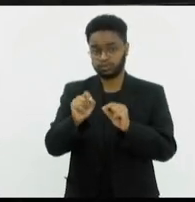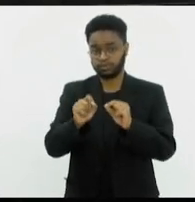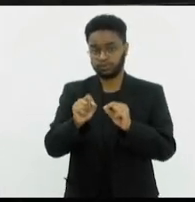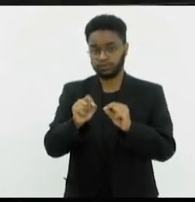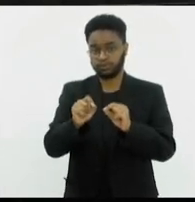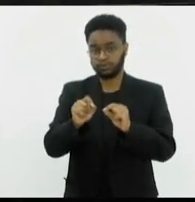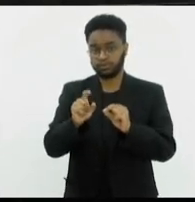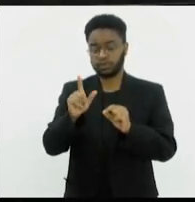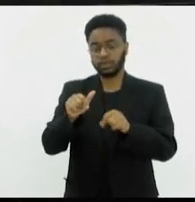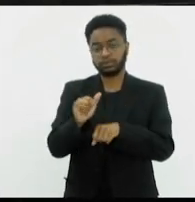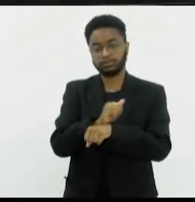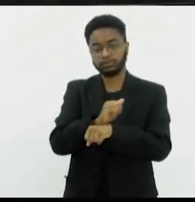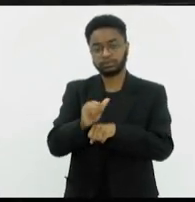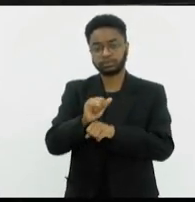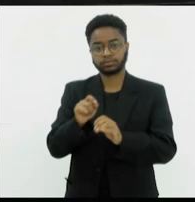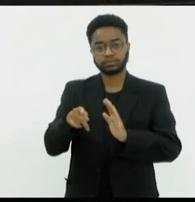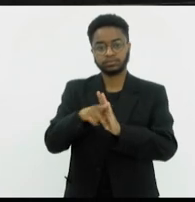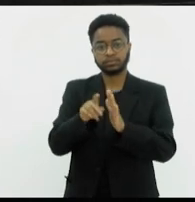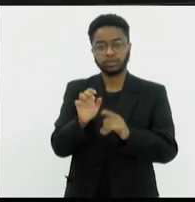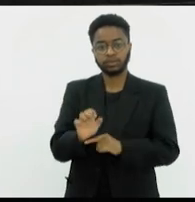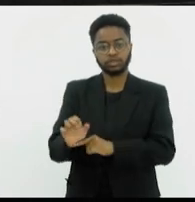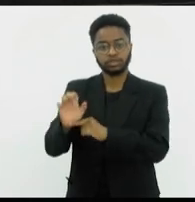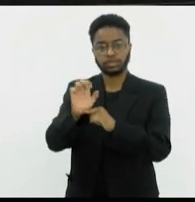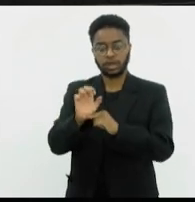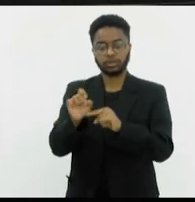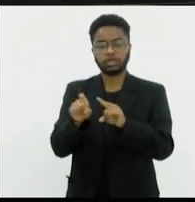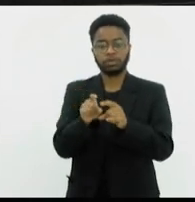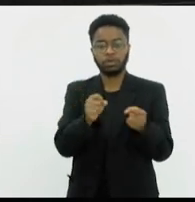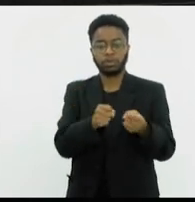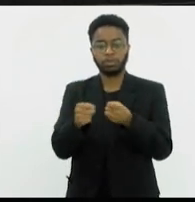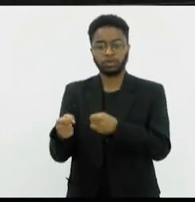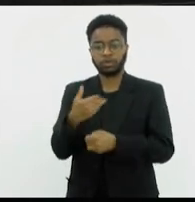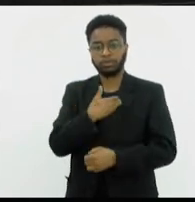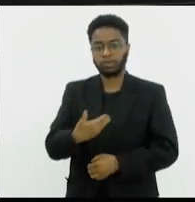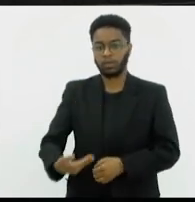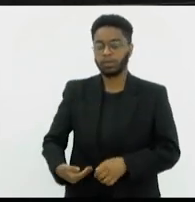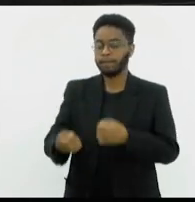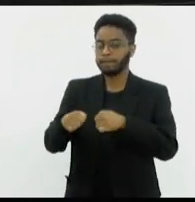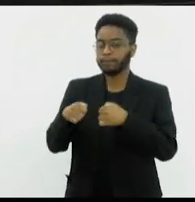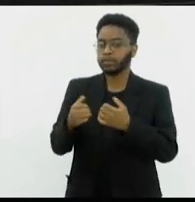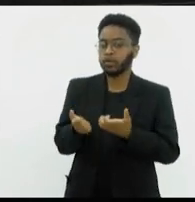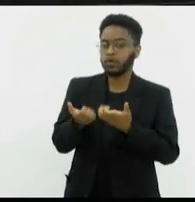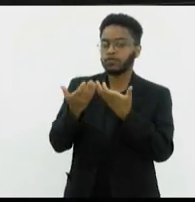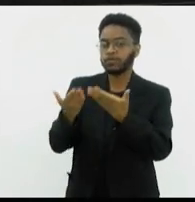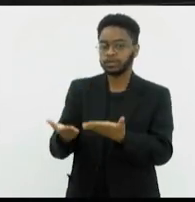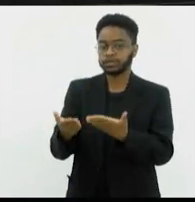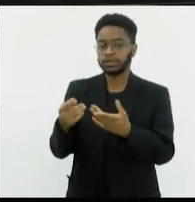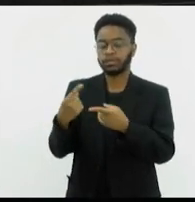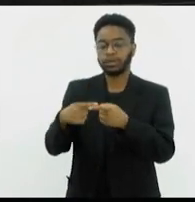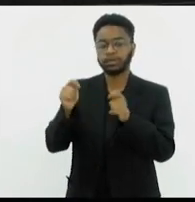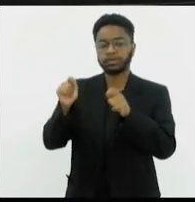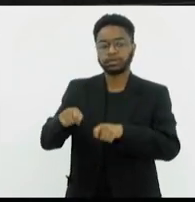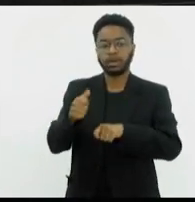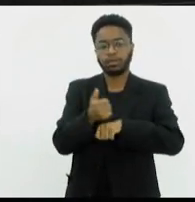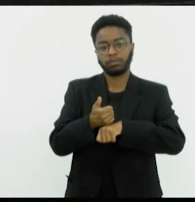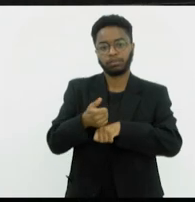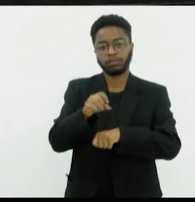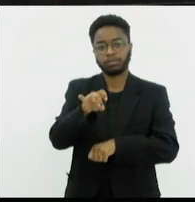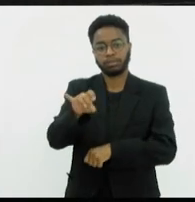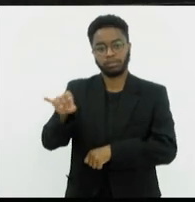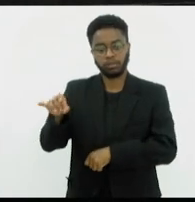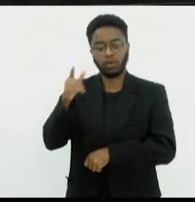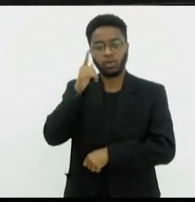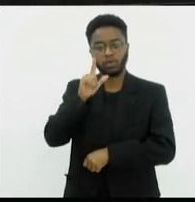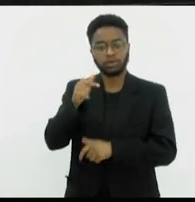as ferramentas que o Estado, que o poder público tem que oferecer para que esses profissionais